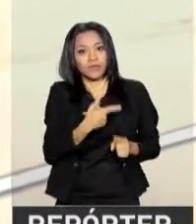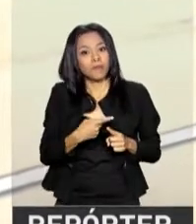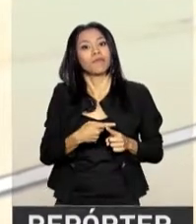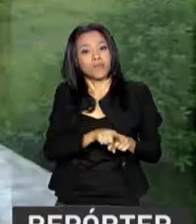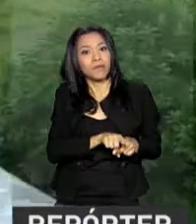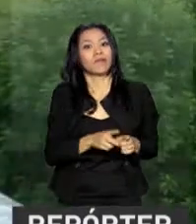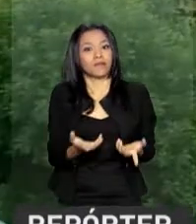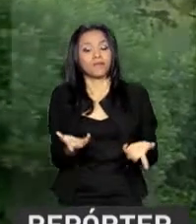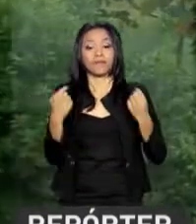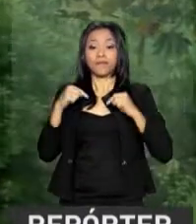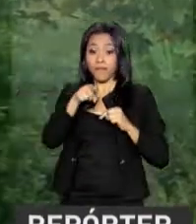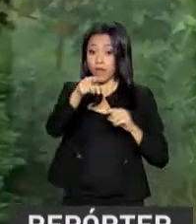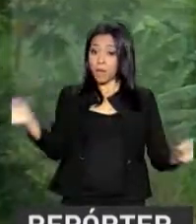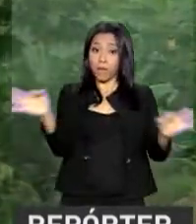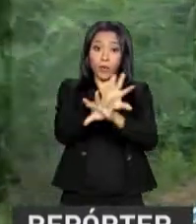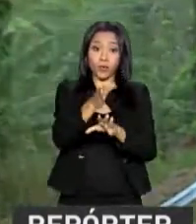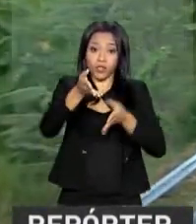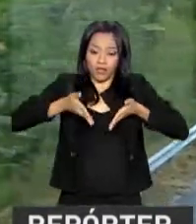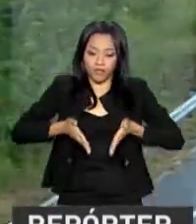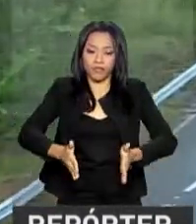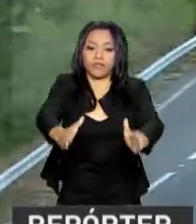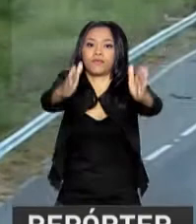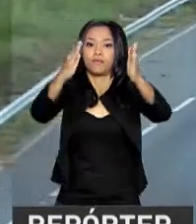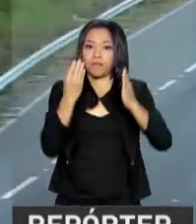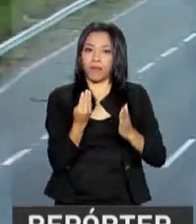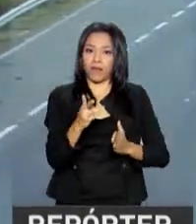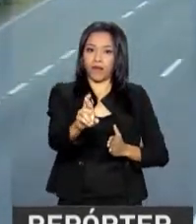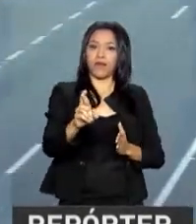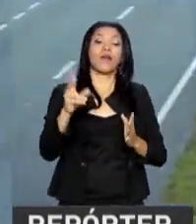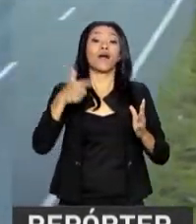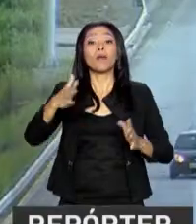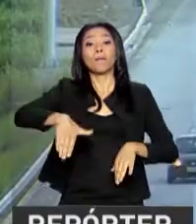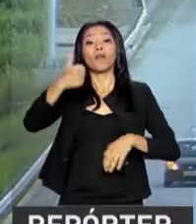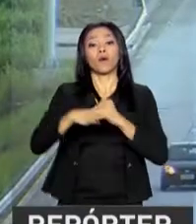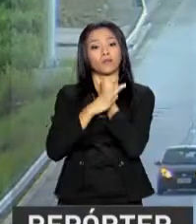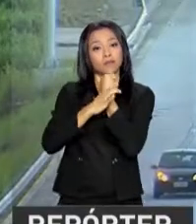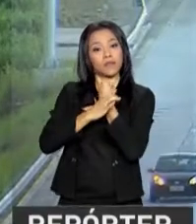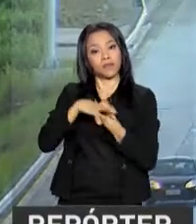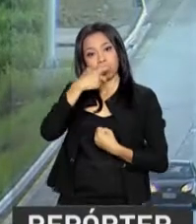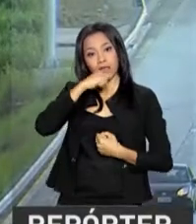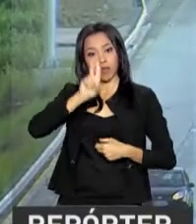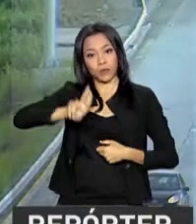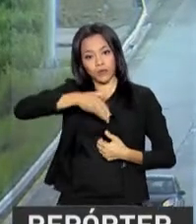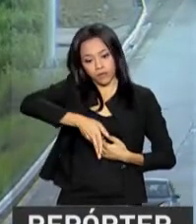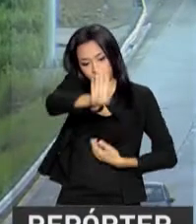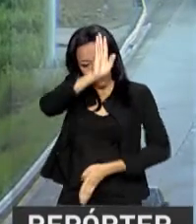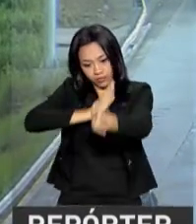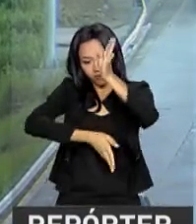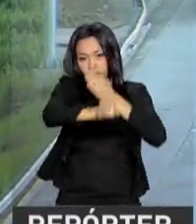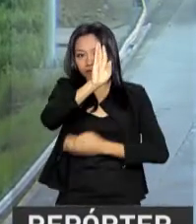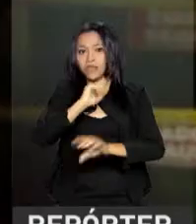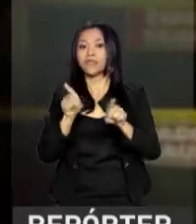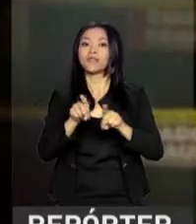bonita e com a obra de duplicação a idéia é melhorar a segurança para o condutor e trazer mais economia para o transporte